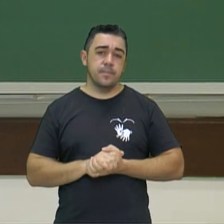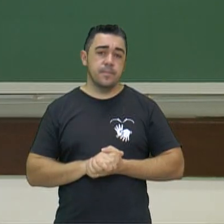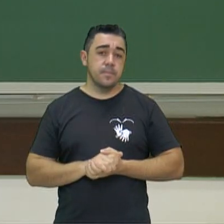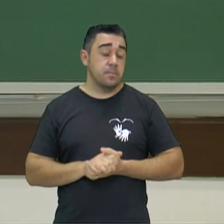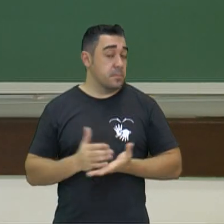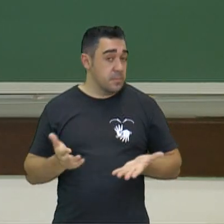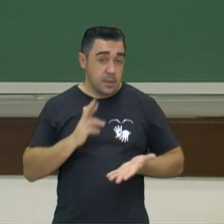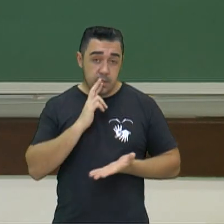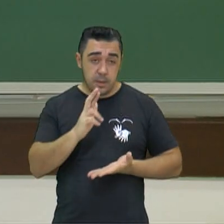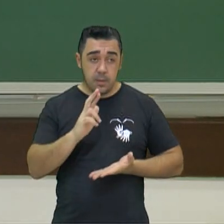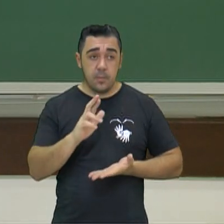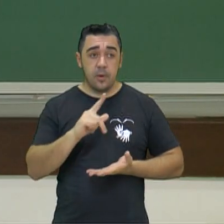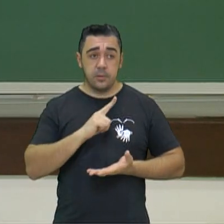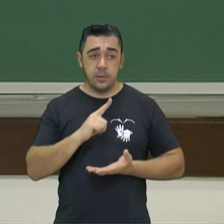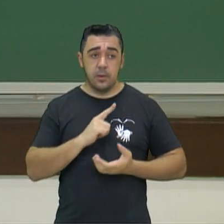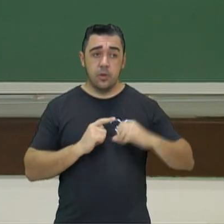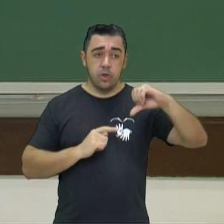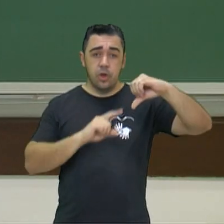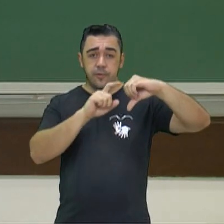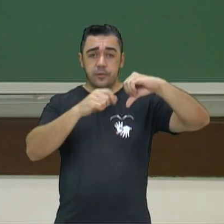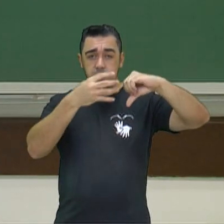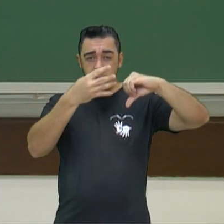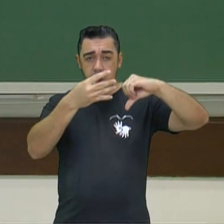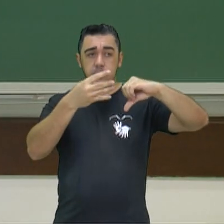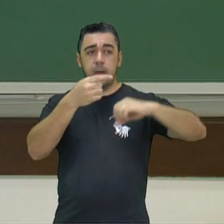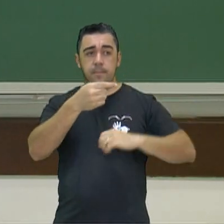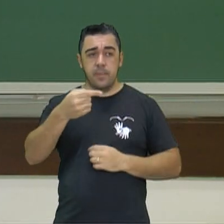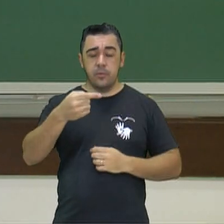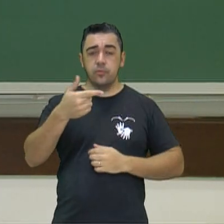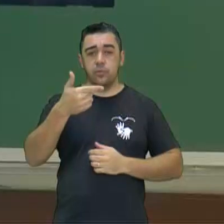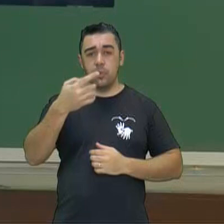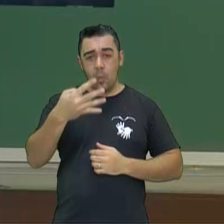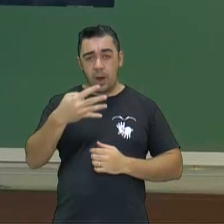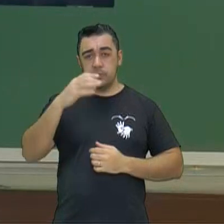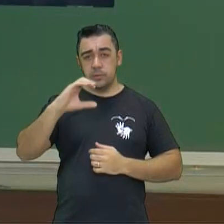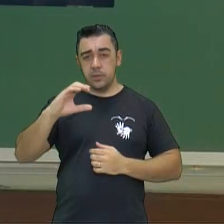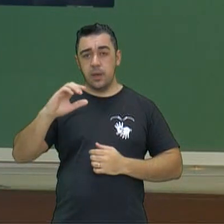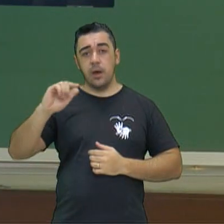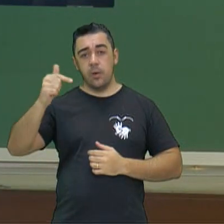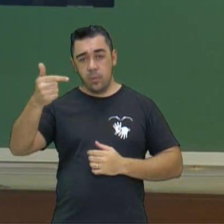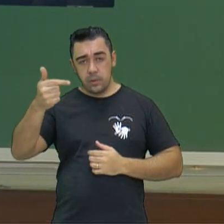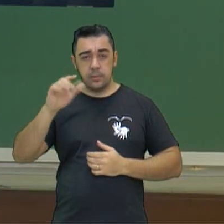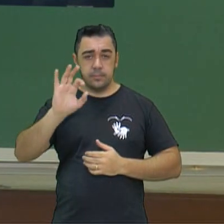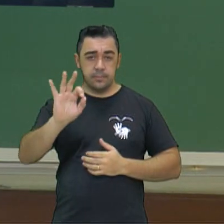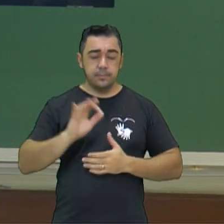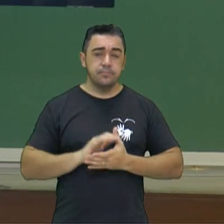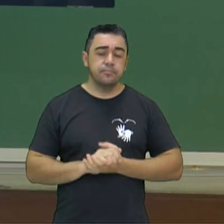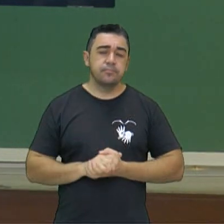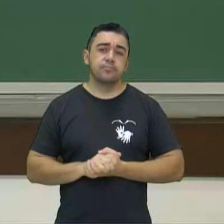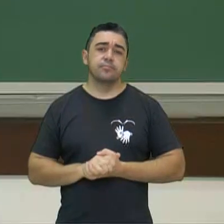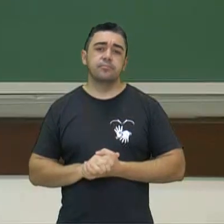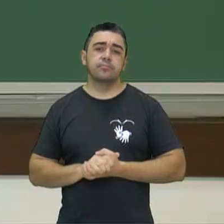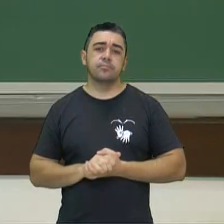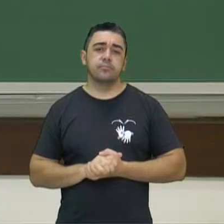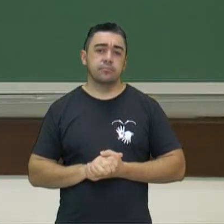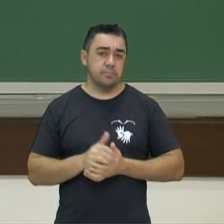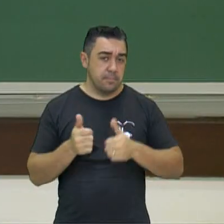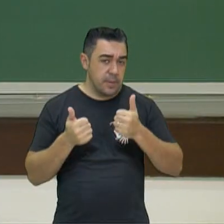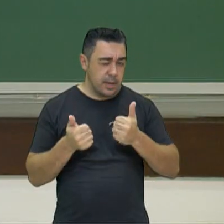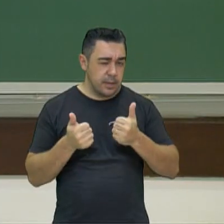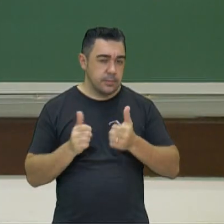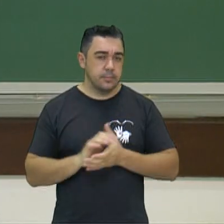A minha resposta vai ser 9x à quarta menos 4C ao quadrado.